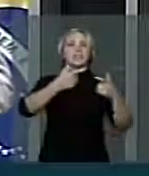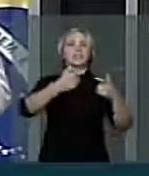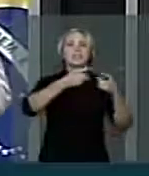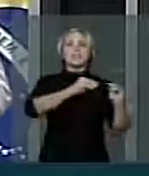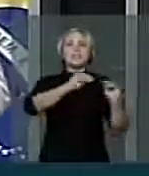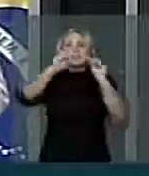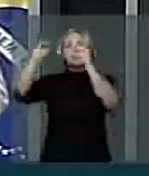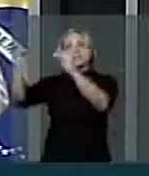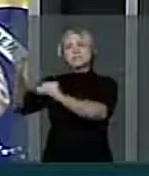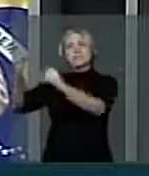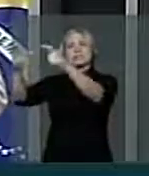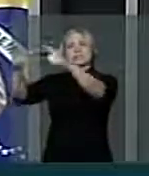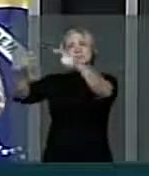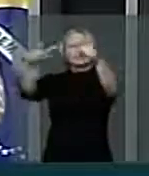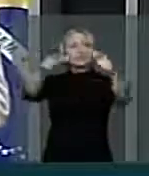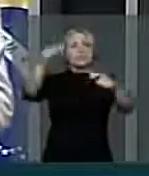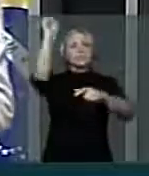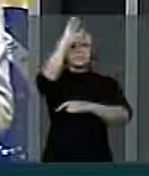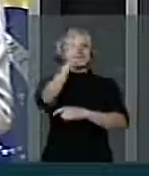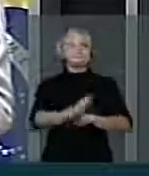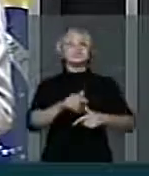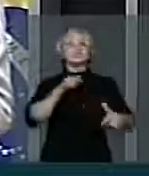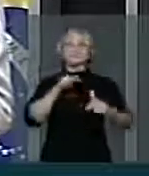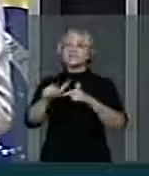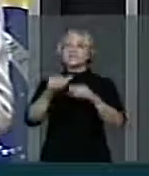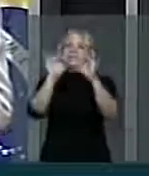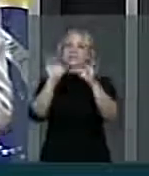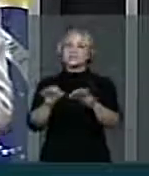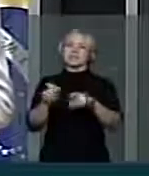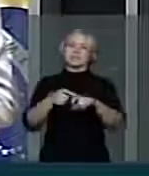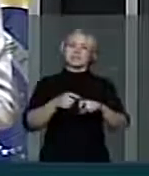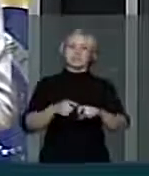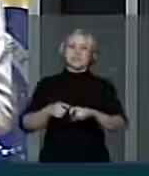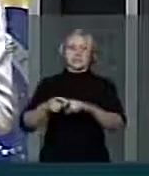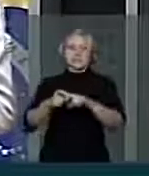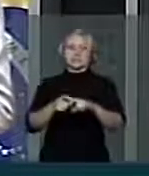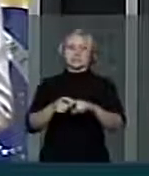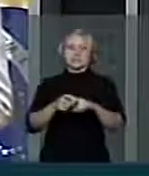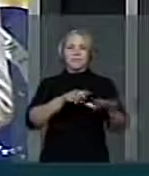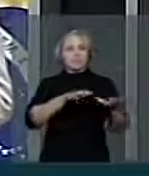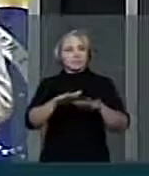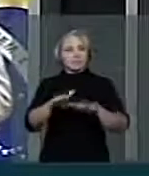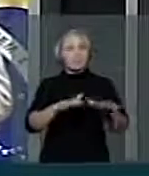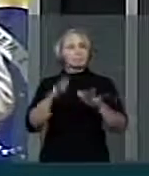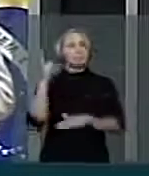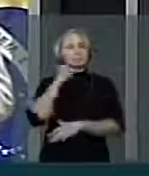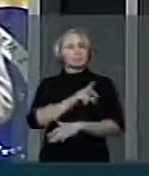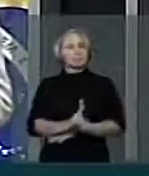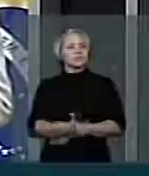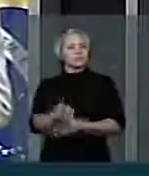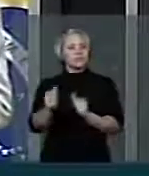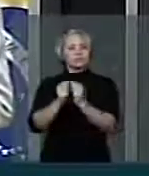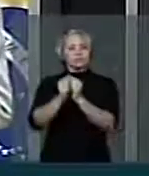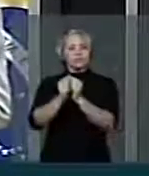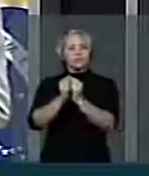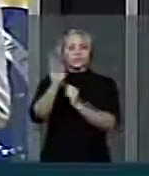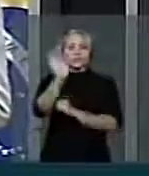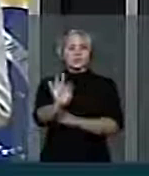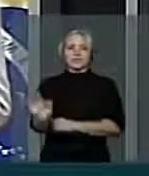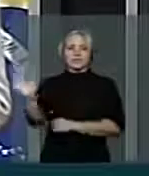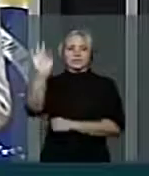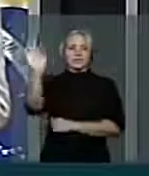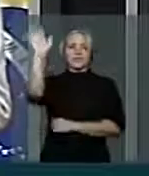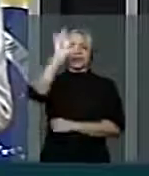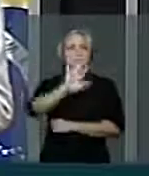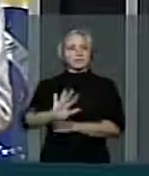os rincões brasileiros exercer a sua profissão de médico. Essa mobilização vai continuar junto com a Federação